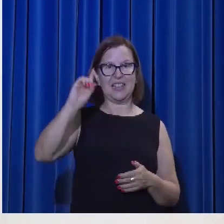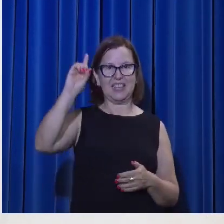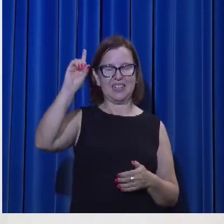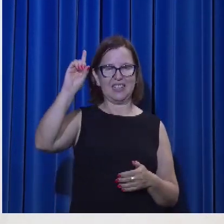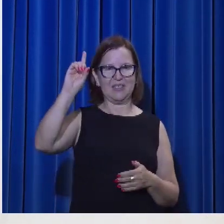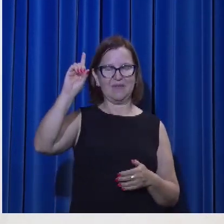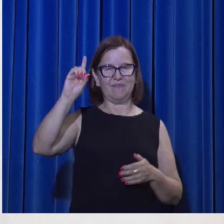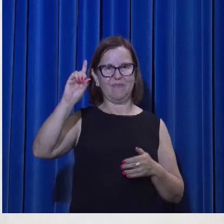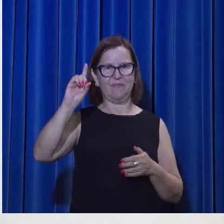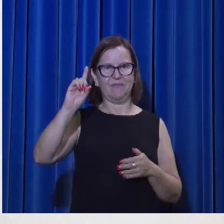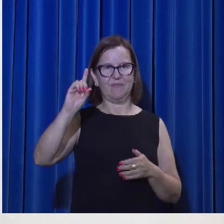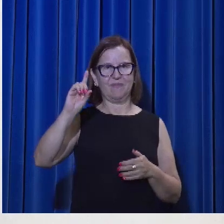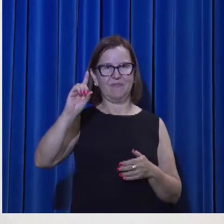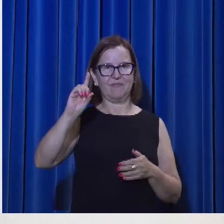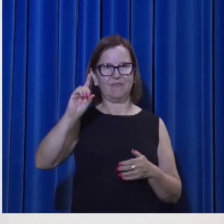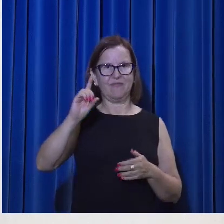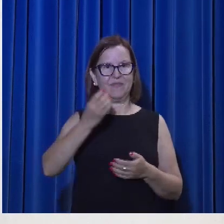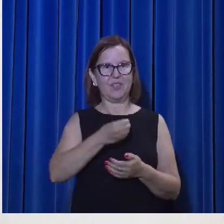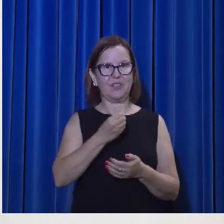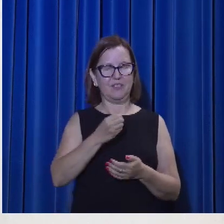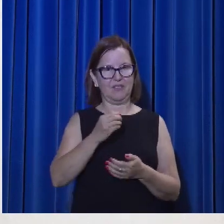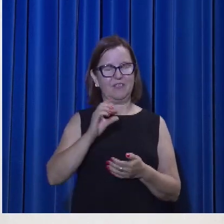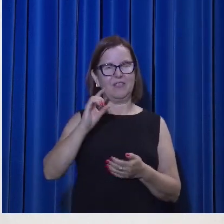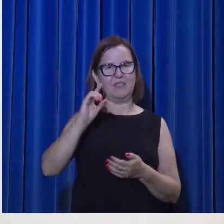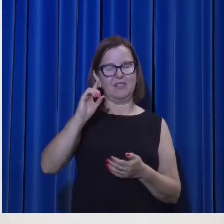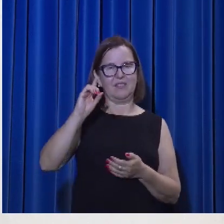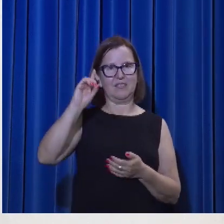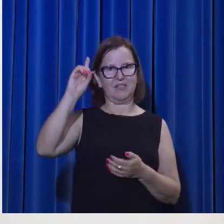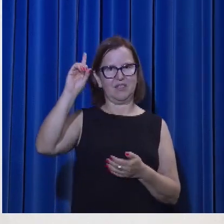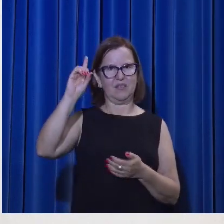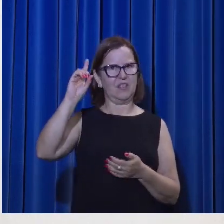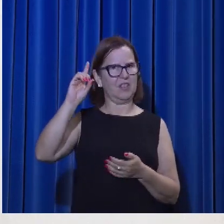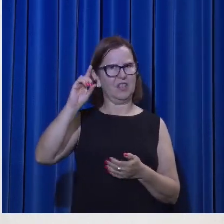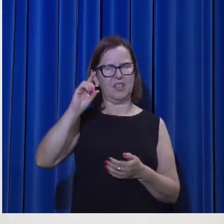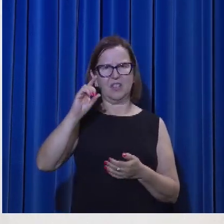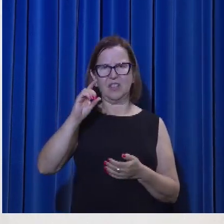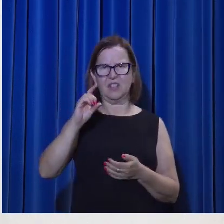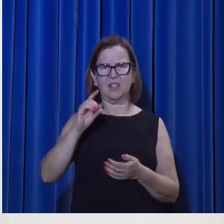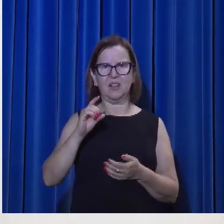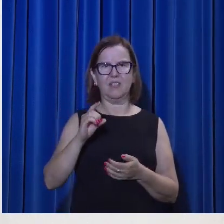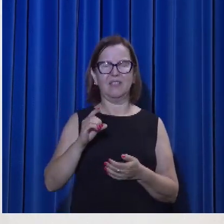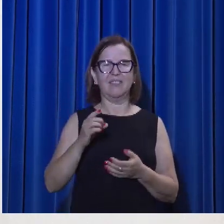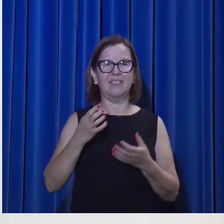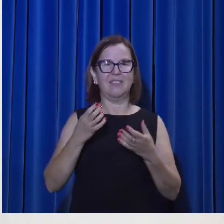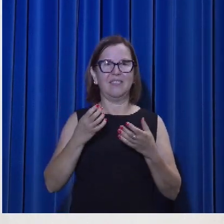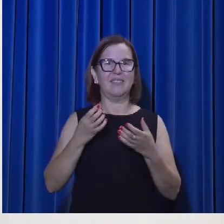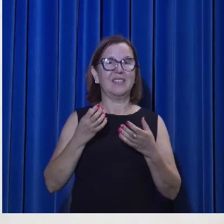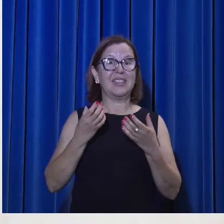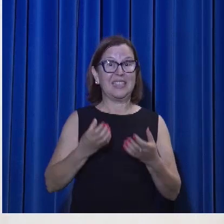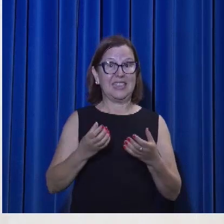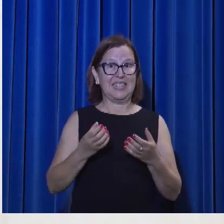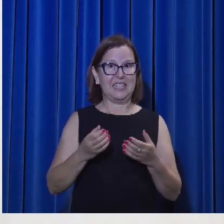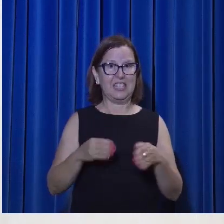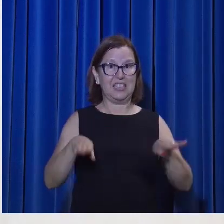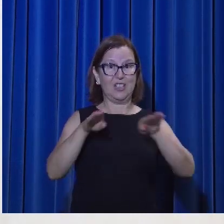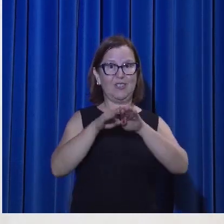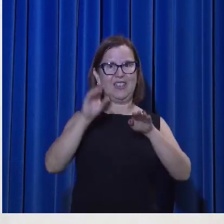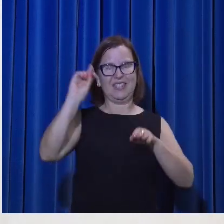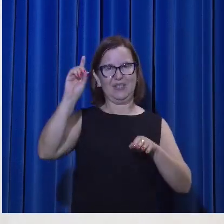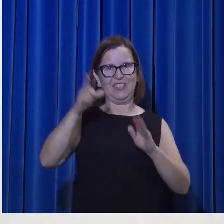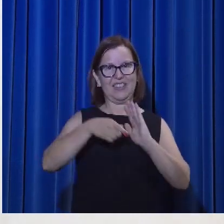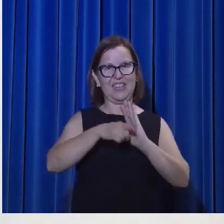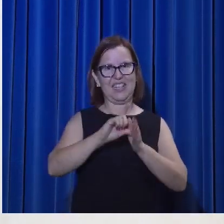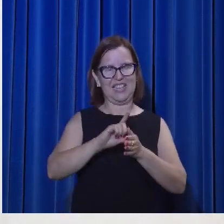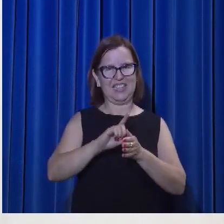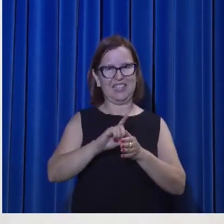Jesus, subsistindo em forma de Deus, não julgou como usurpação o ser igual a Deus. Antes, a